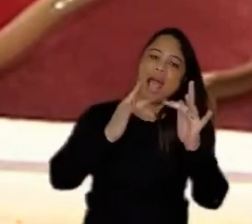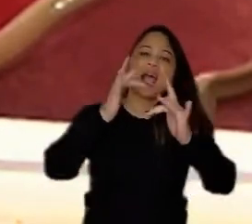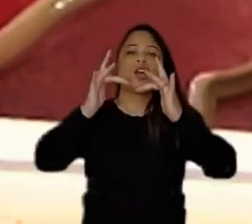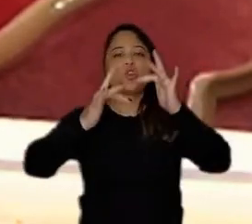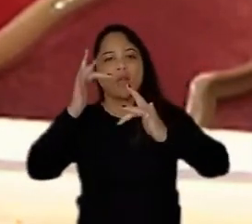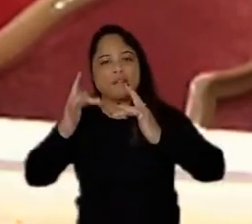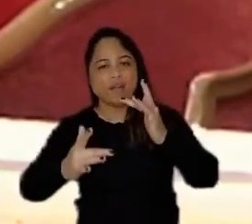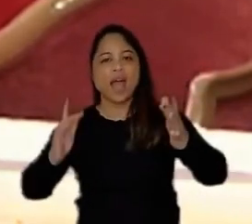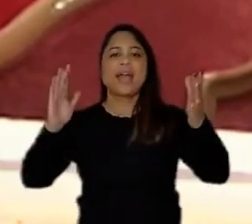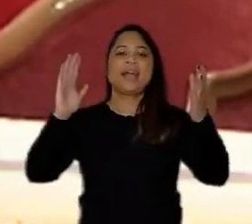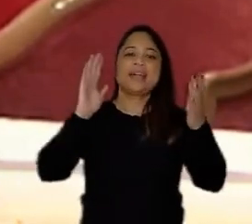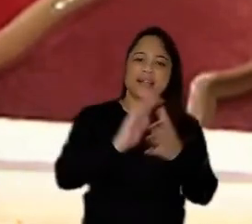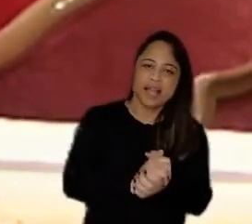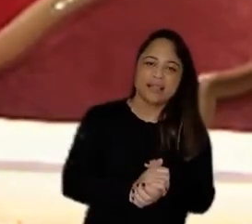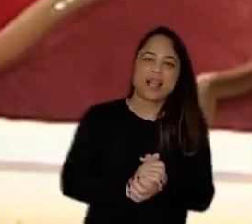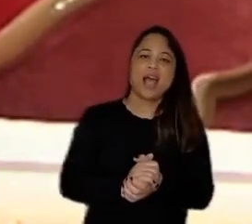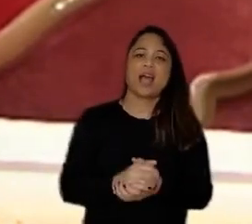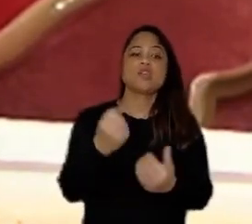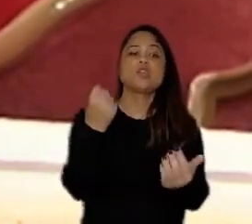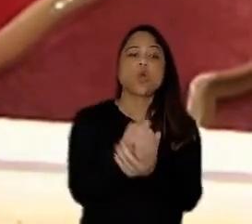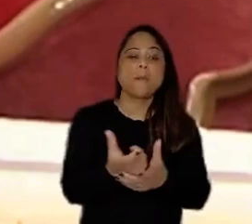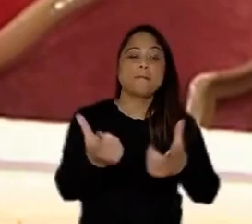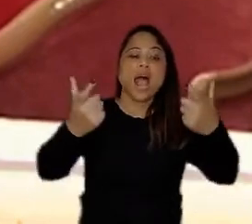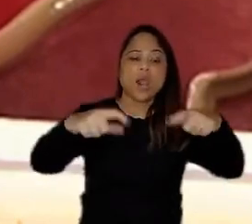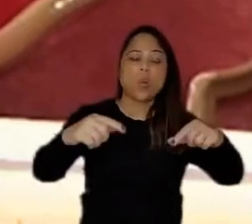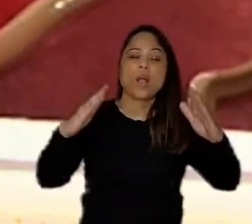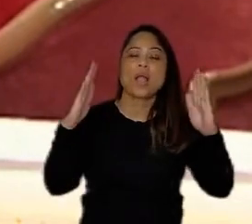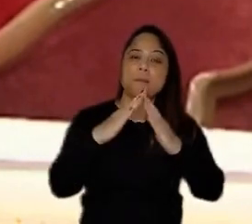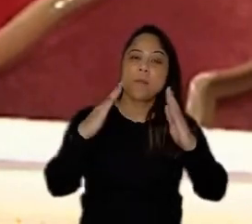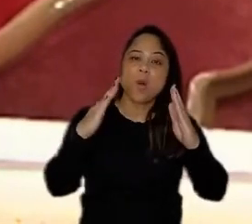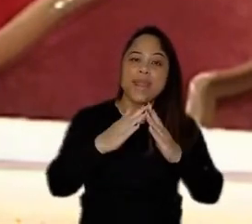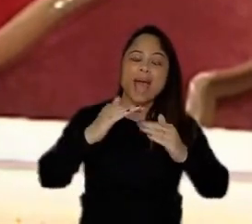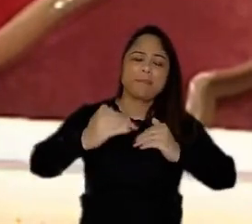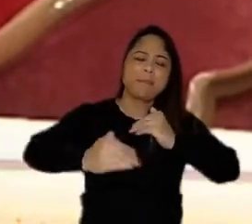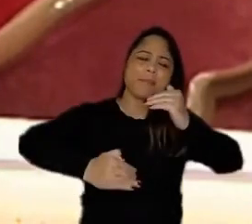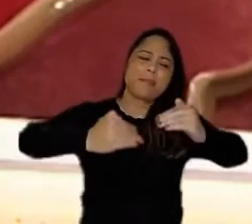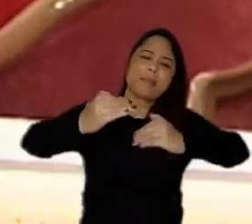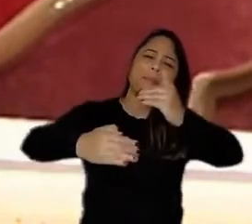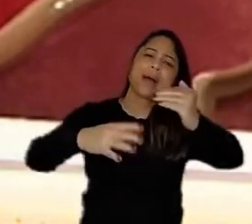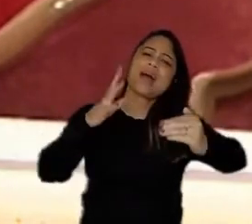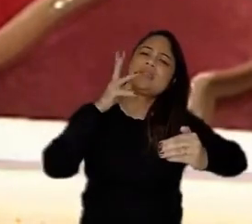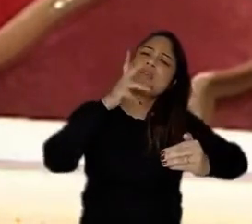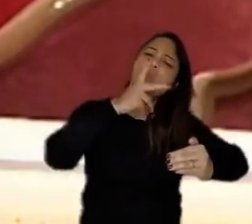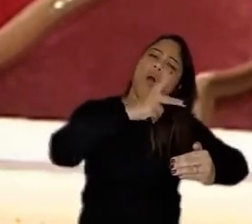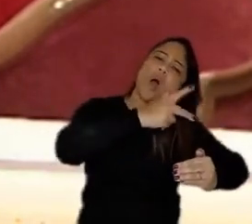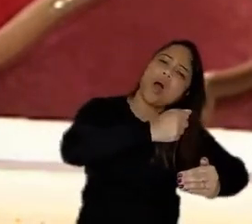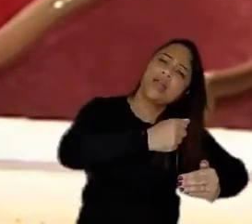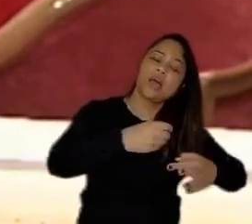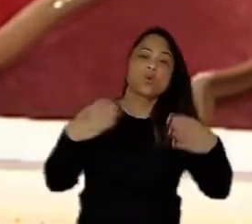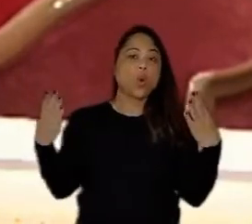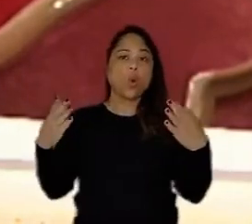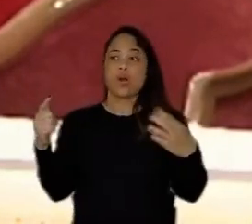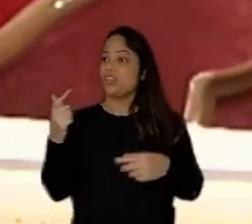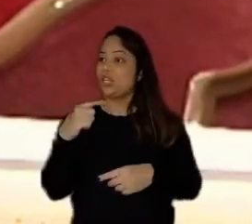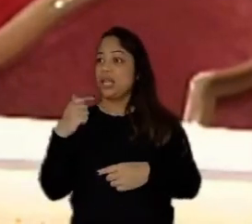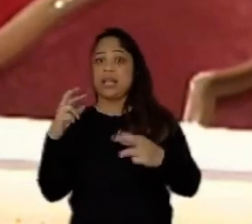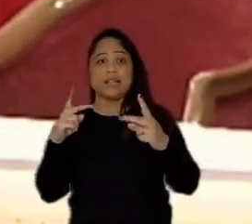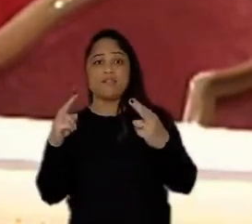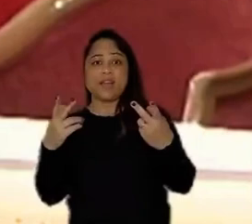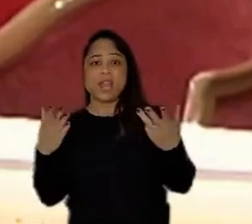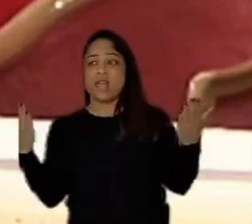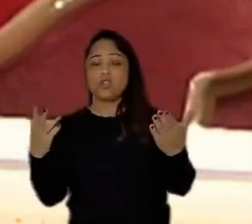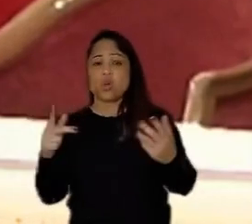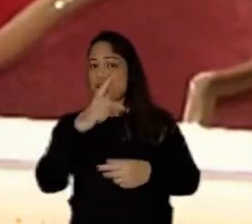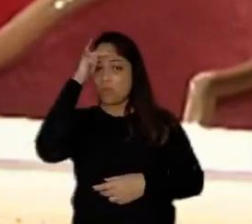pé até hoje. Os casamentos que não tem esforço, que daqui 3 meses já está morando junto, que já está viajando junto, que já fica no mesmo hotel, no mesmo quarto, como se